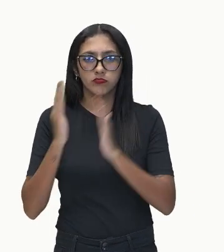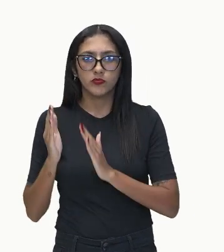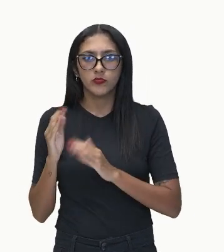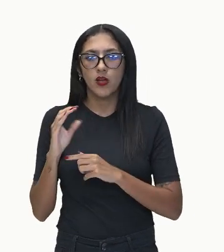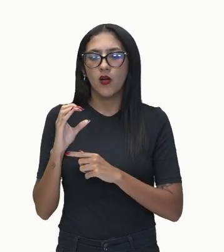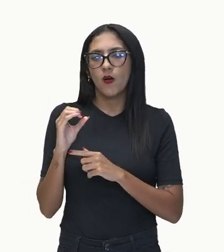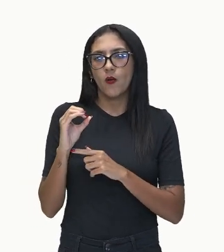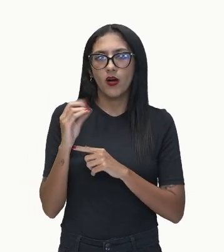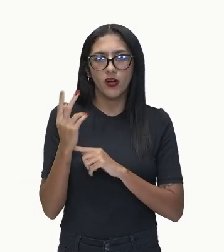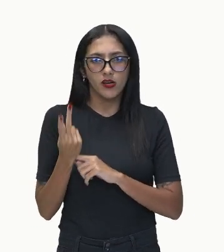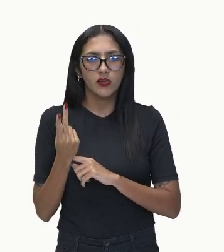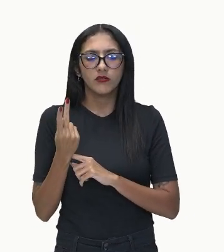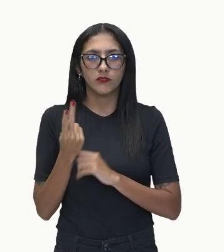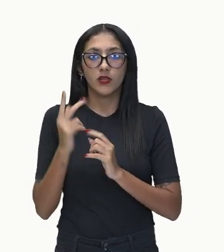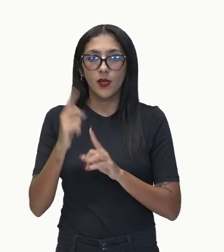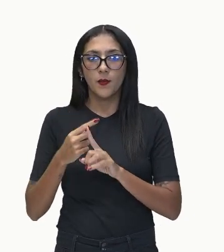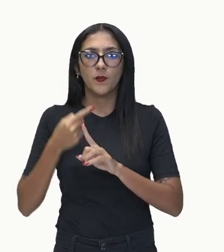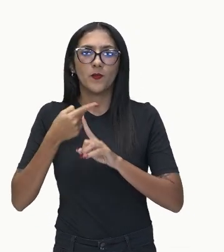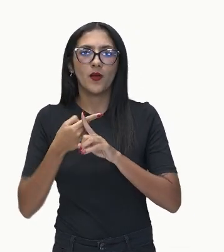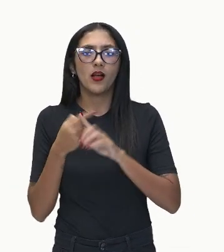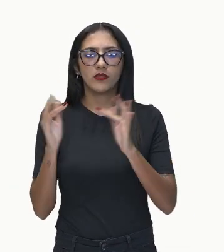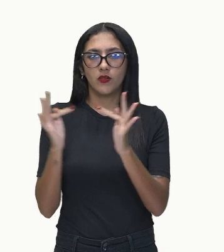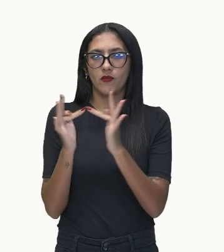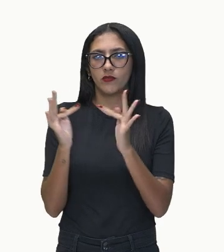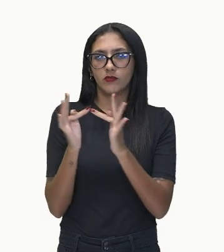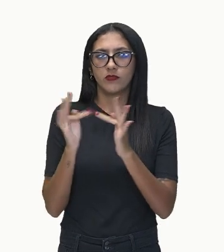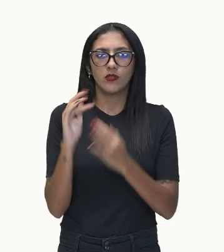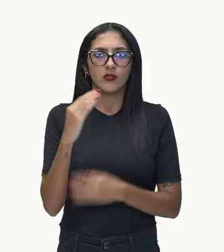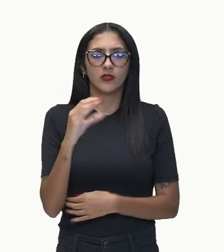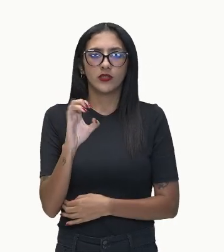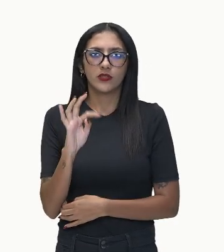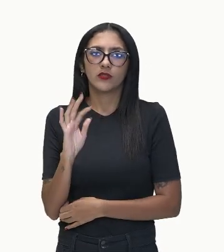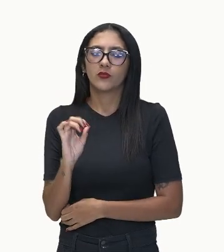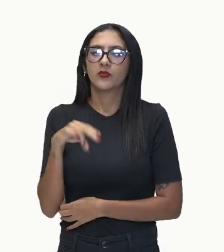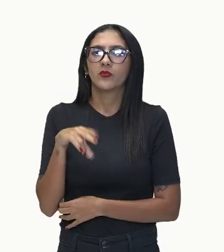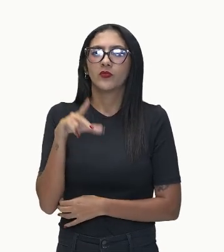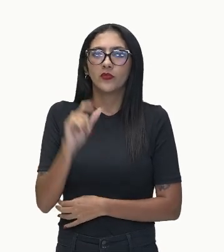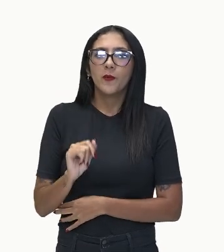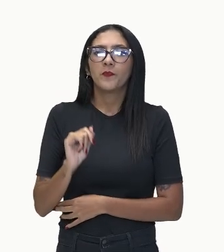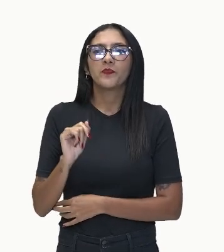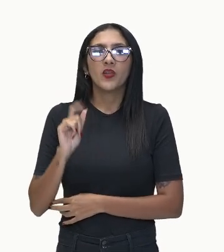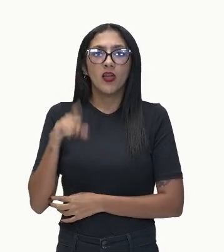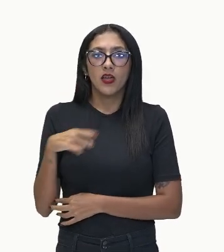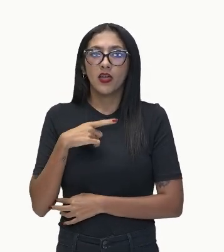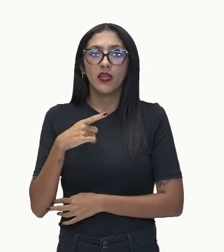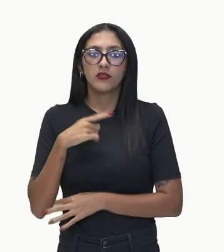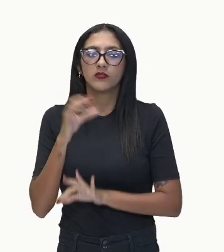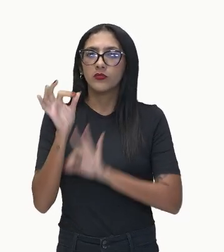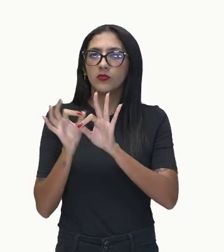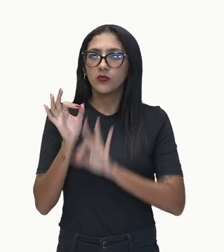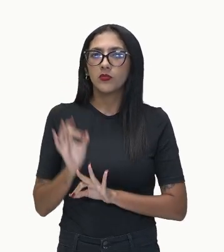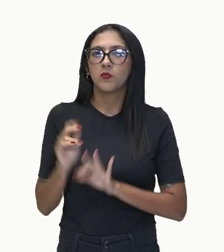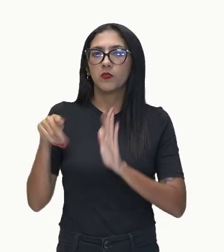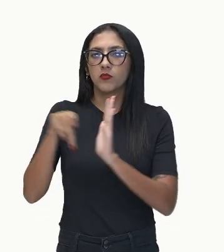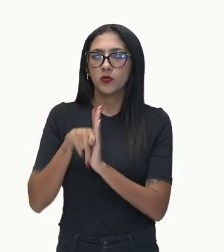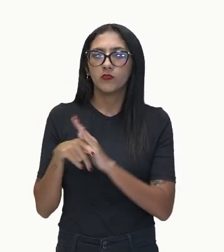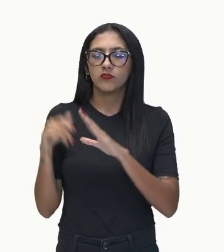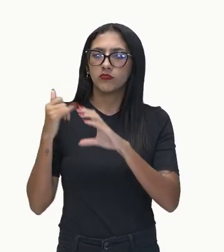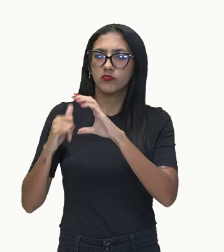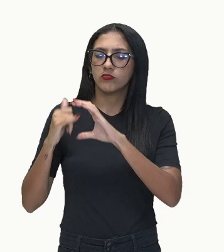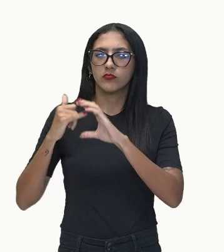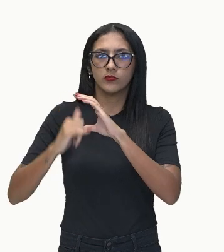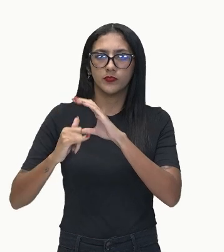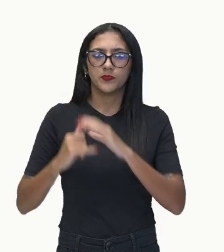e agora também a função cetona. Então, essa é a representação dos carboidratos, né? Sempre vão ter